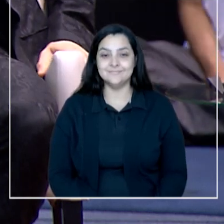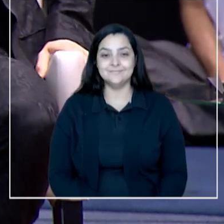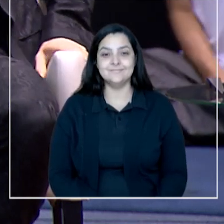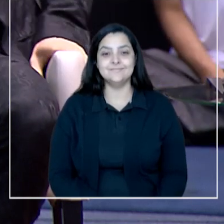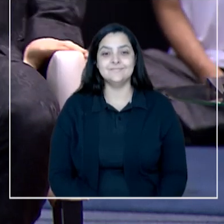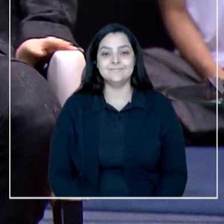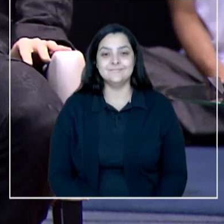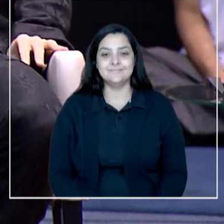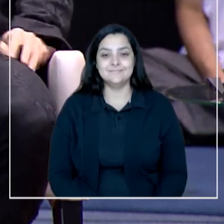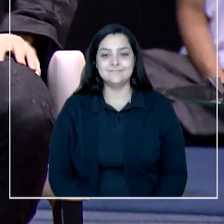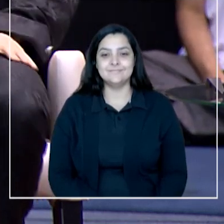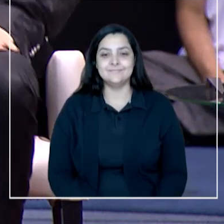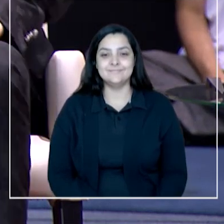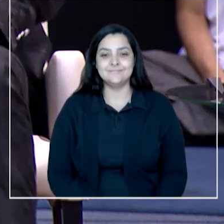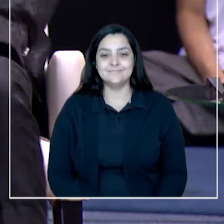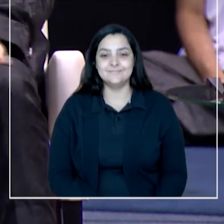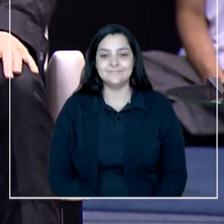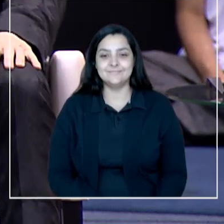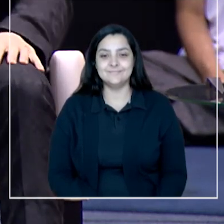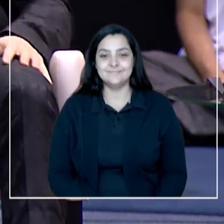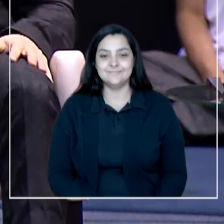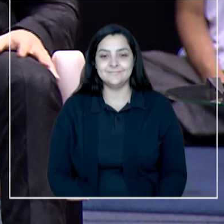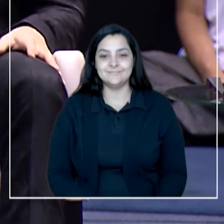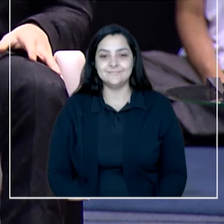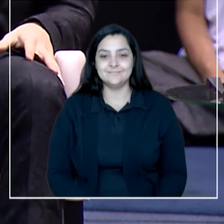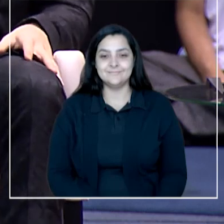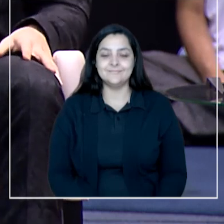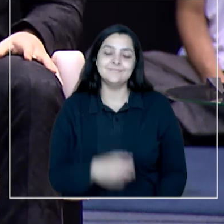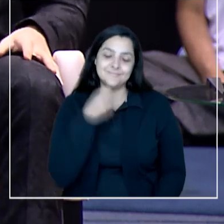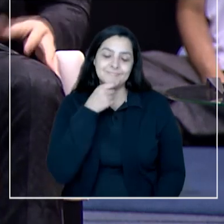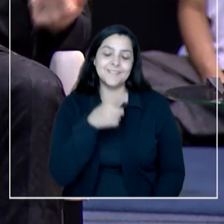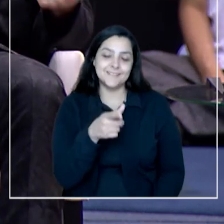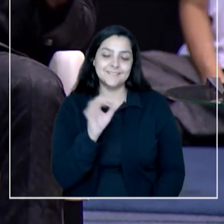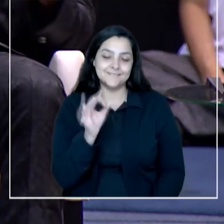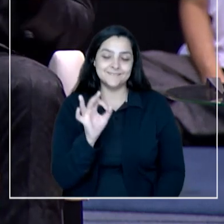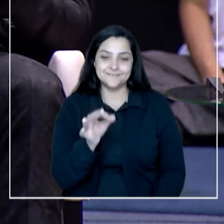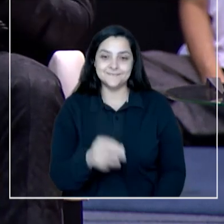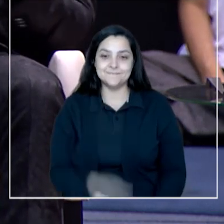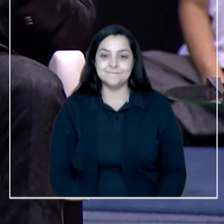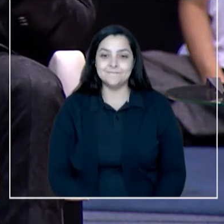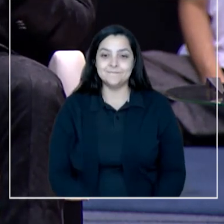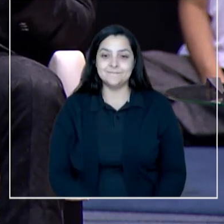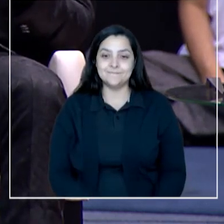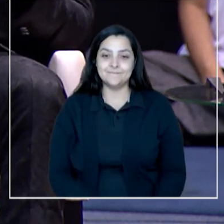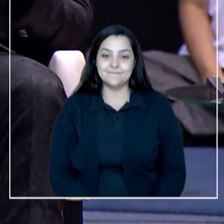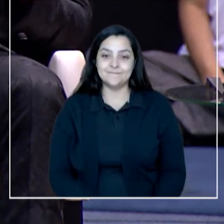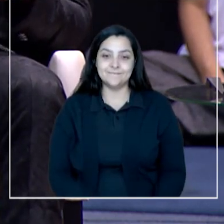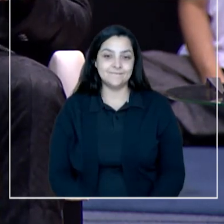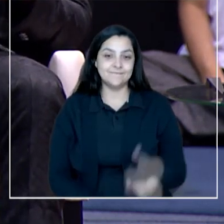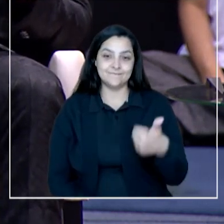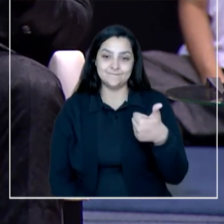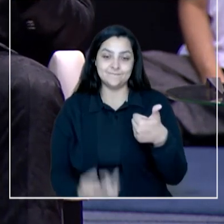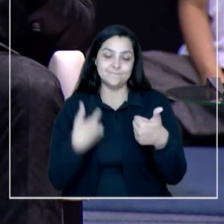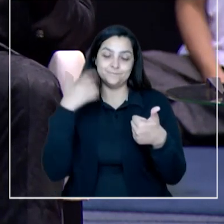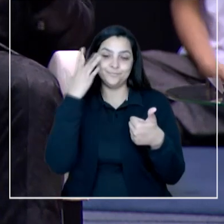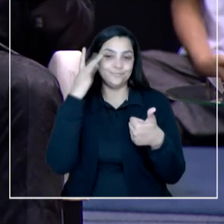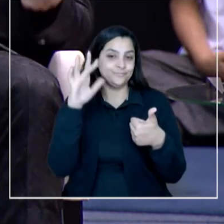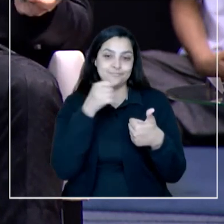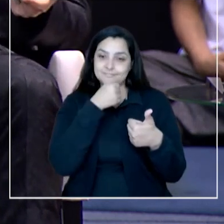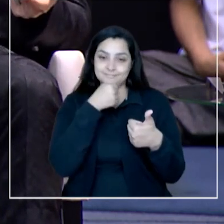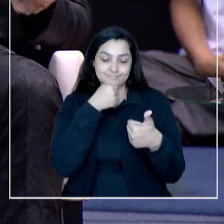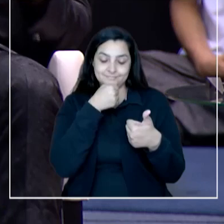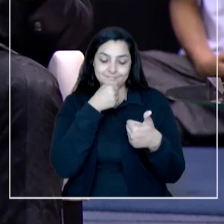Ah, tá. Não, isso é um ponto aí, é engraçado isso mesmo, né? Porque, pô, eu não sei cantar, eu não